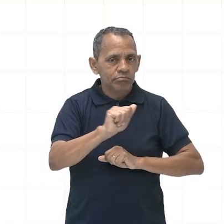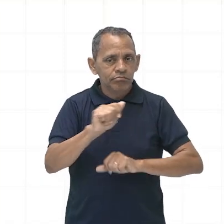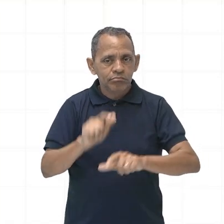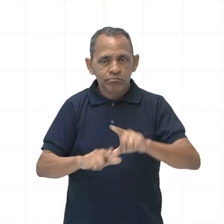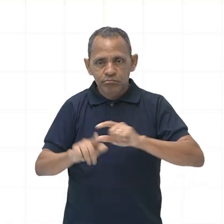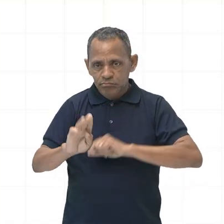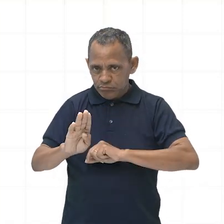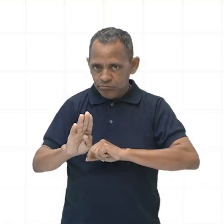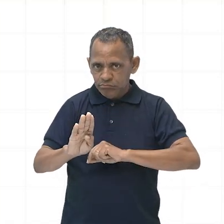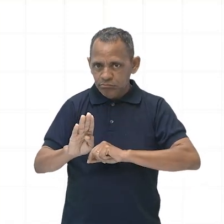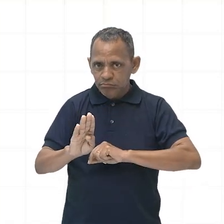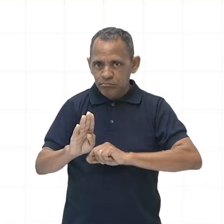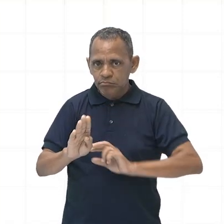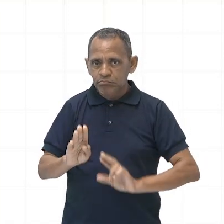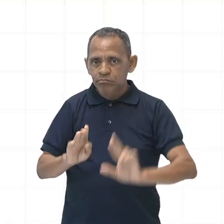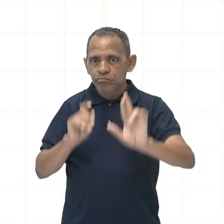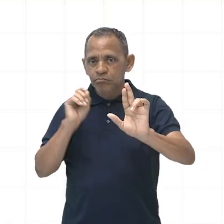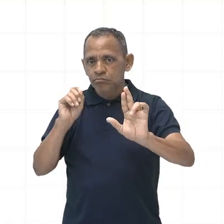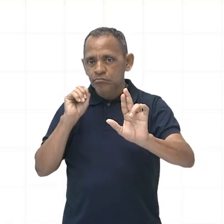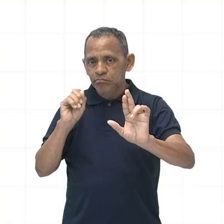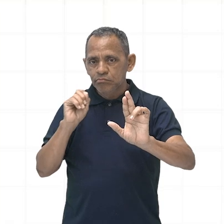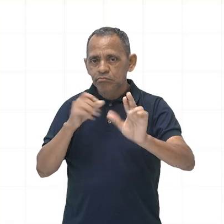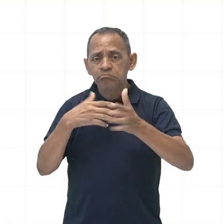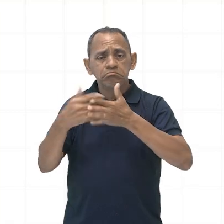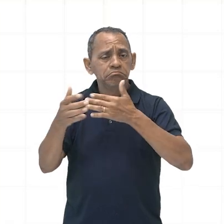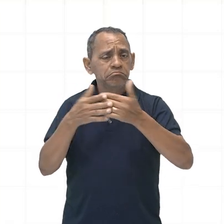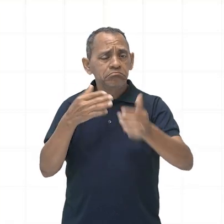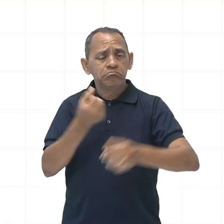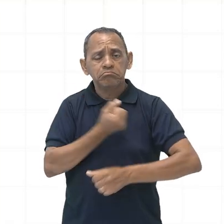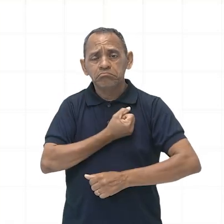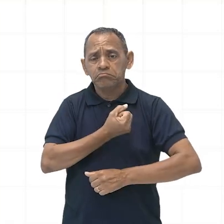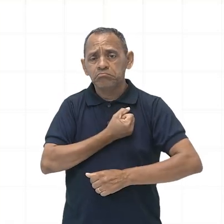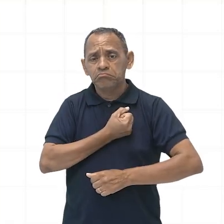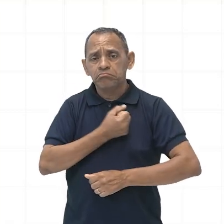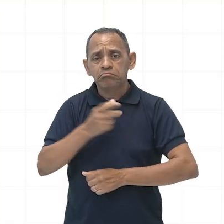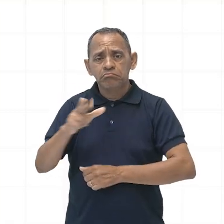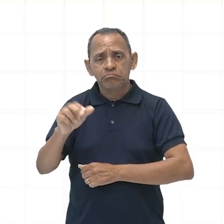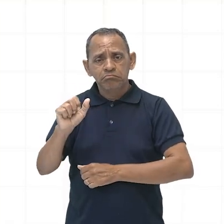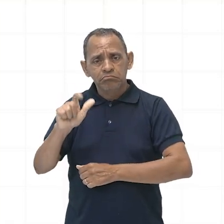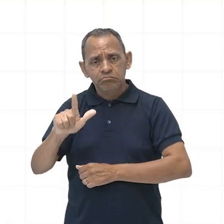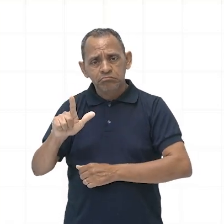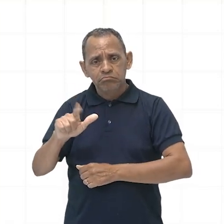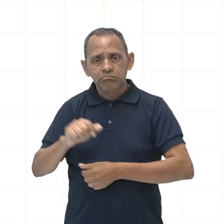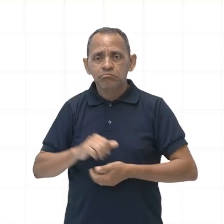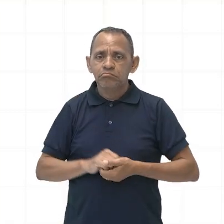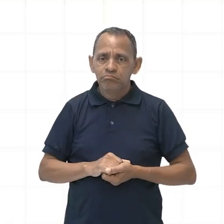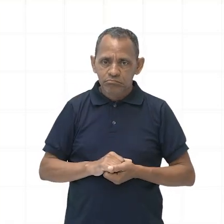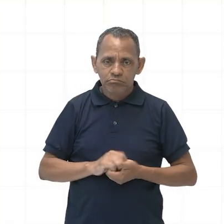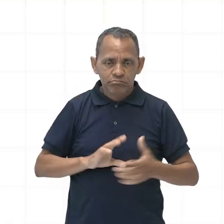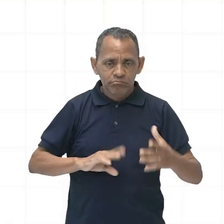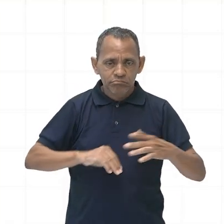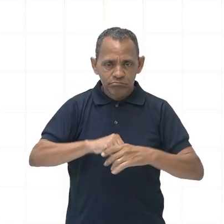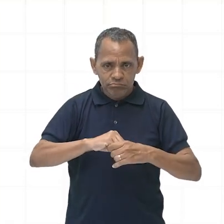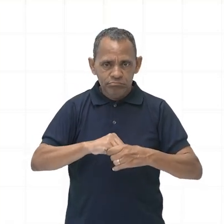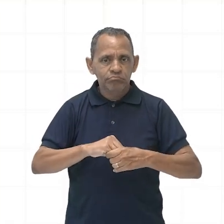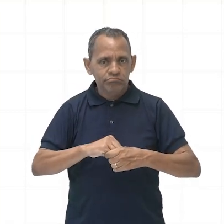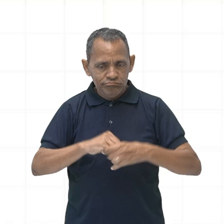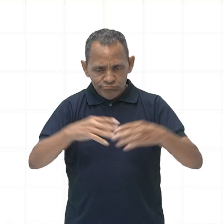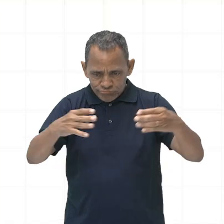letra B representando qualquer número real, né? Qualquer número do conjunto dos números